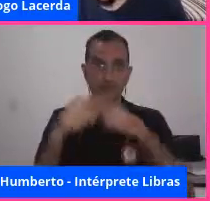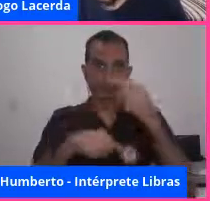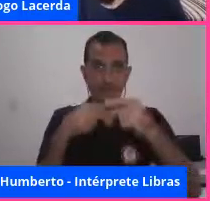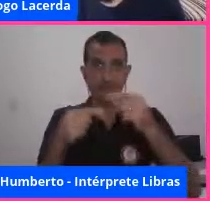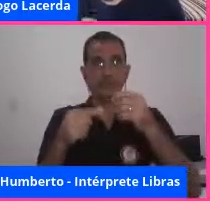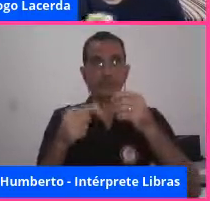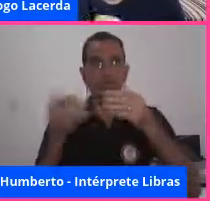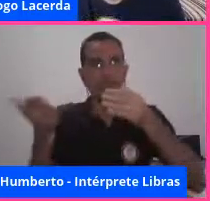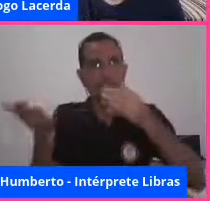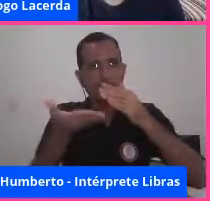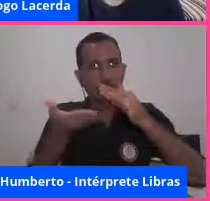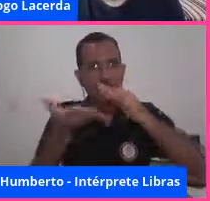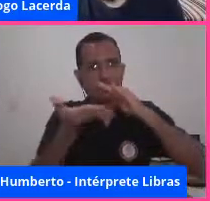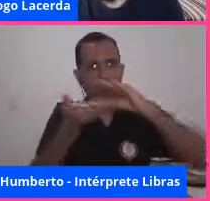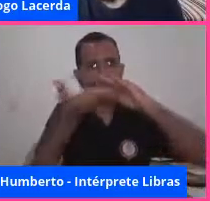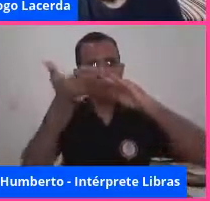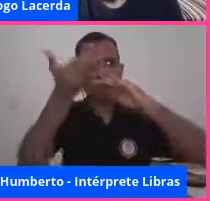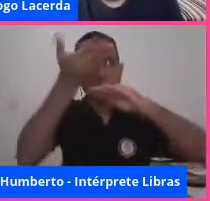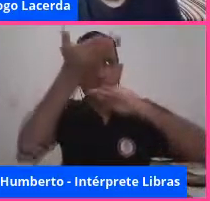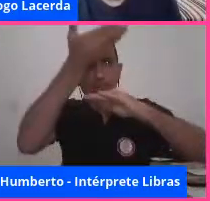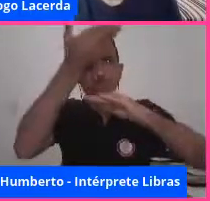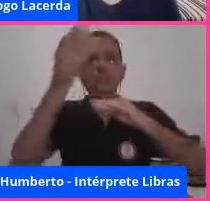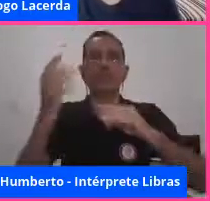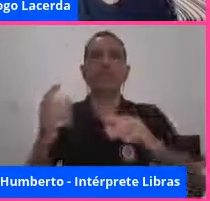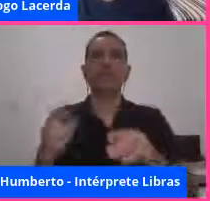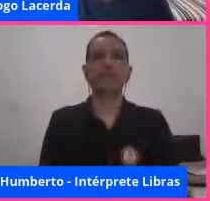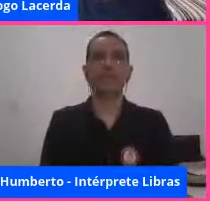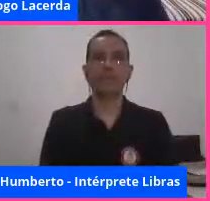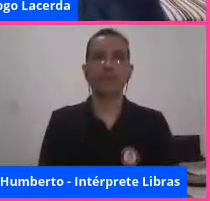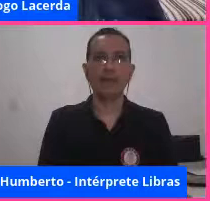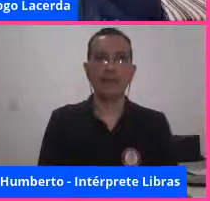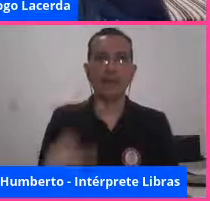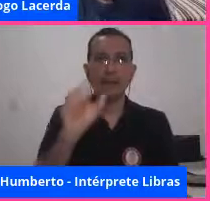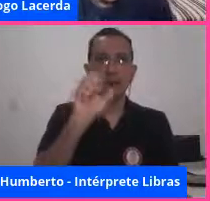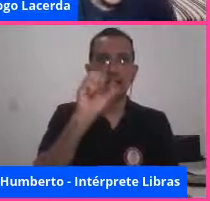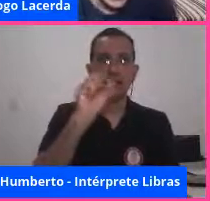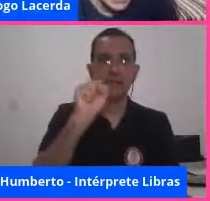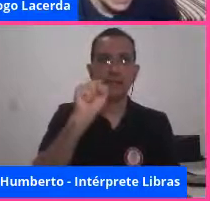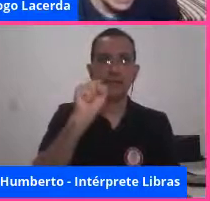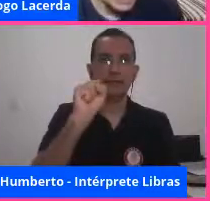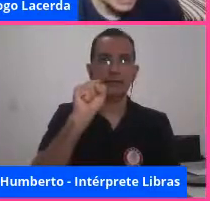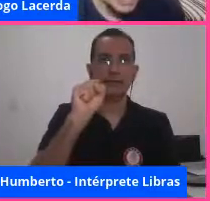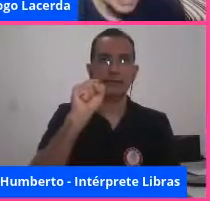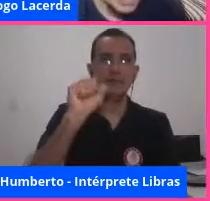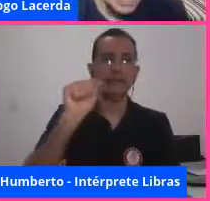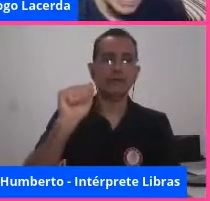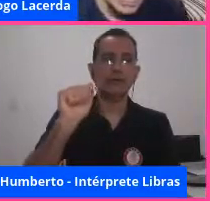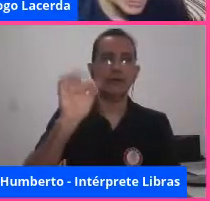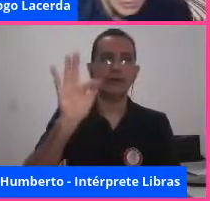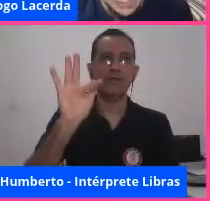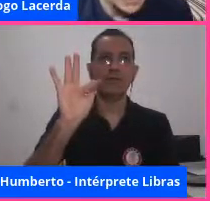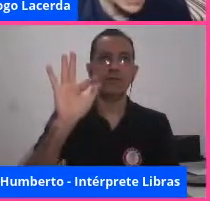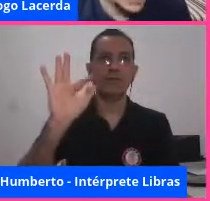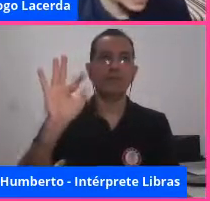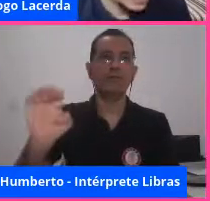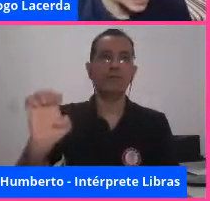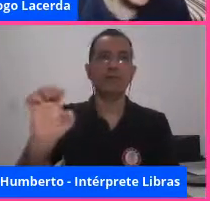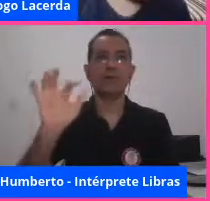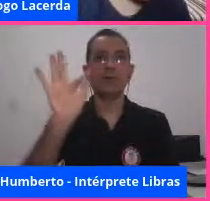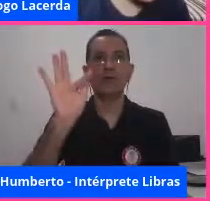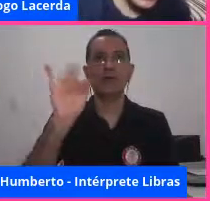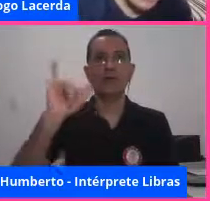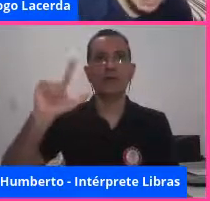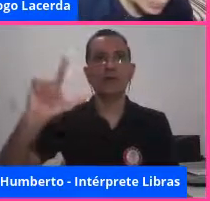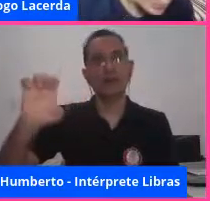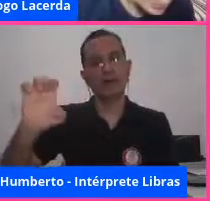fatiamento dessa peça, você vai e bota Save to File e escolhe o local que tu vai salvar